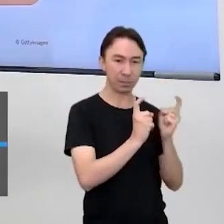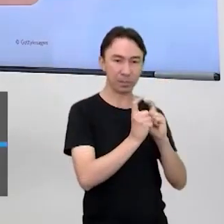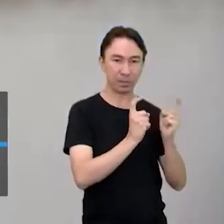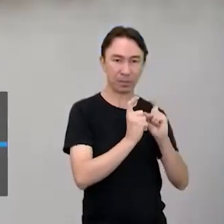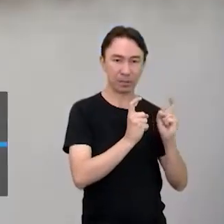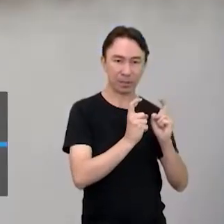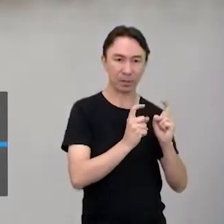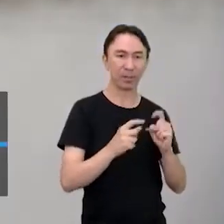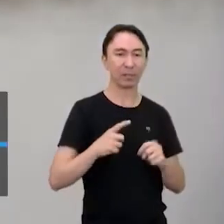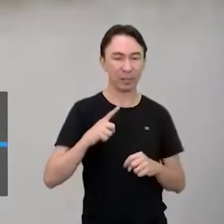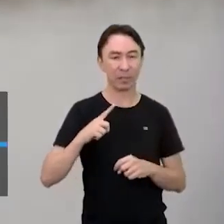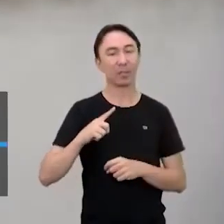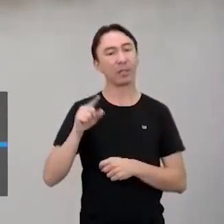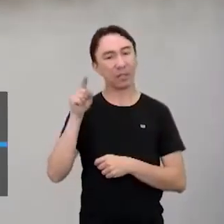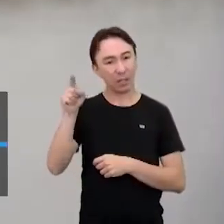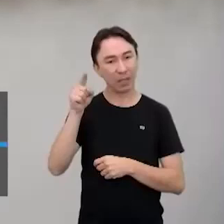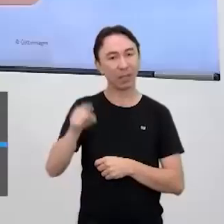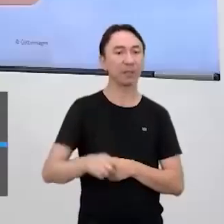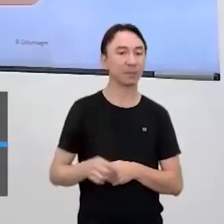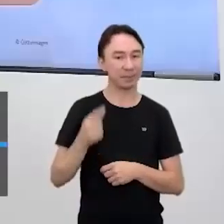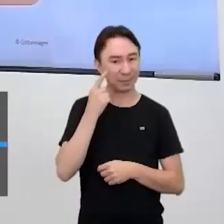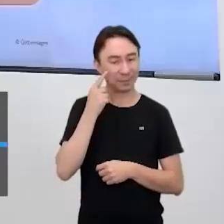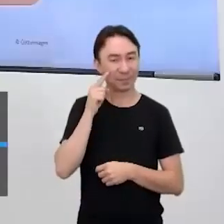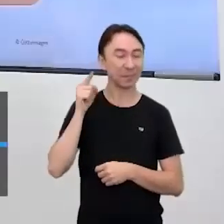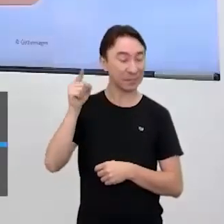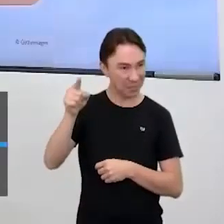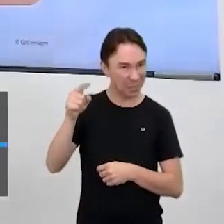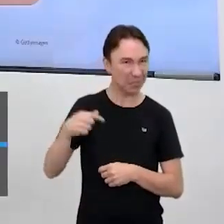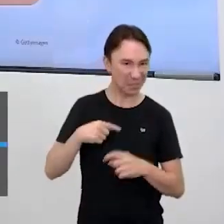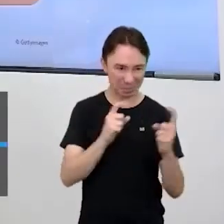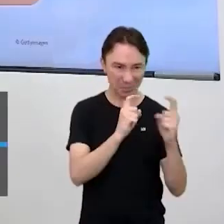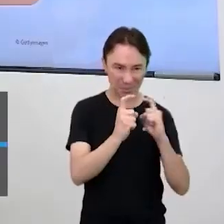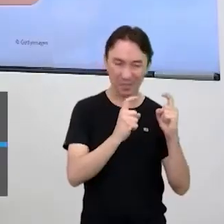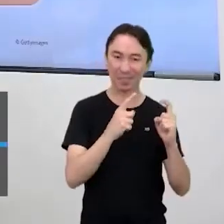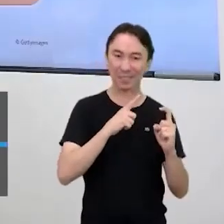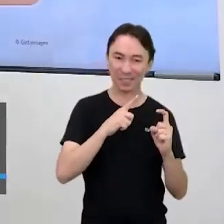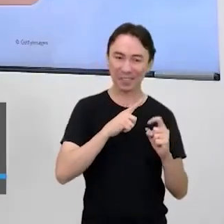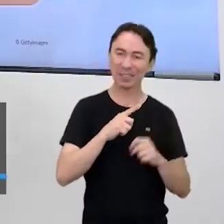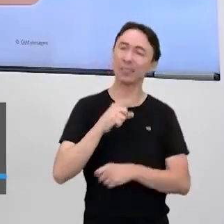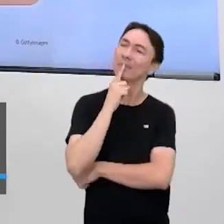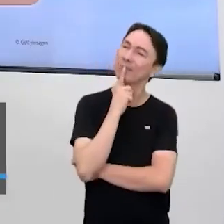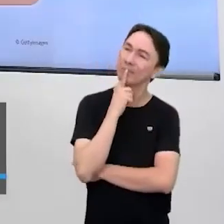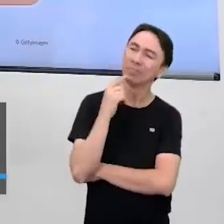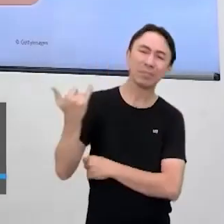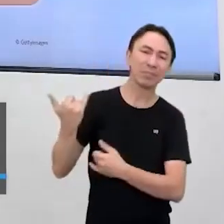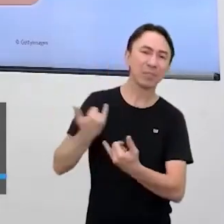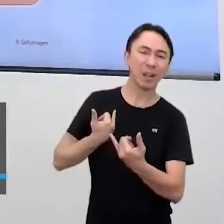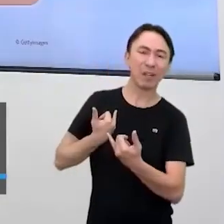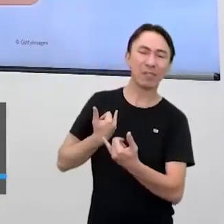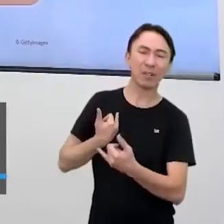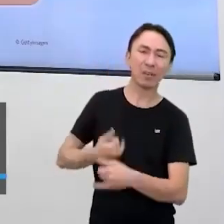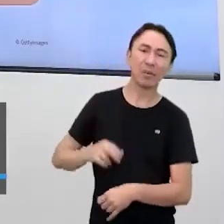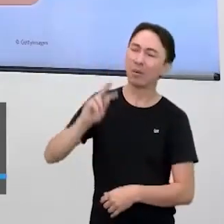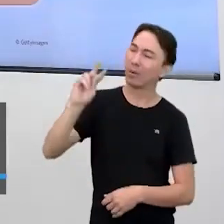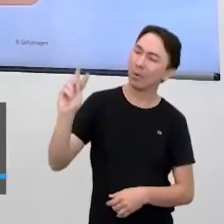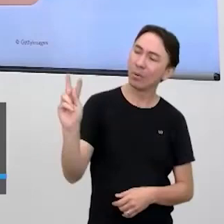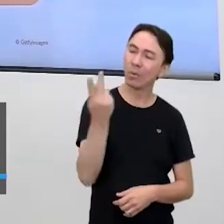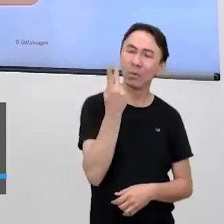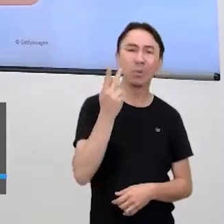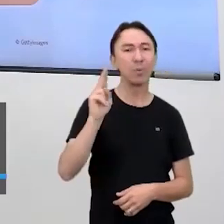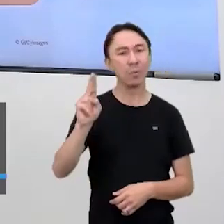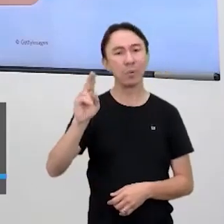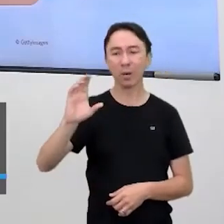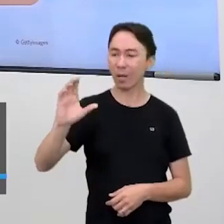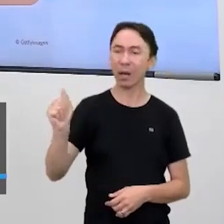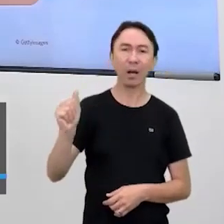Praça da República? Lá sim. Você estava junto, né? Tava. E aí eu lembro que eu ouvi o uca-uca, eu não tinha a menor noção do que era